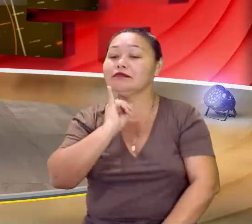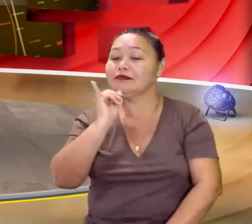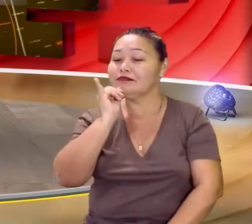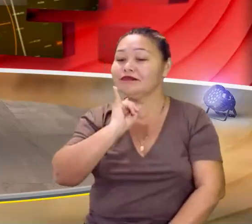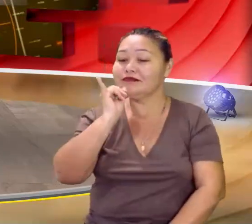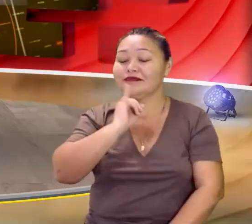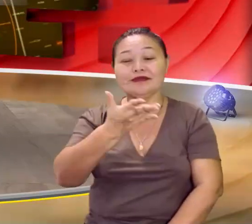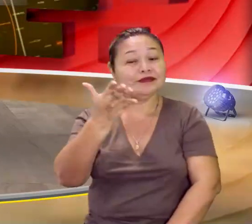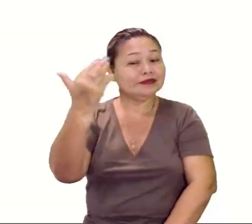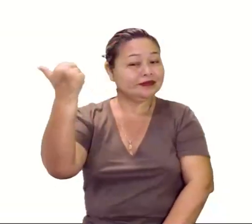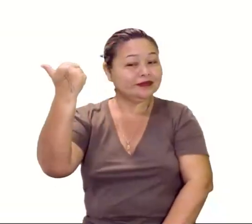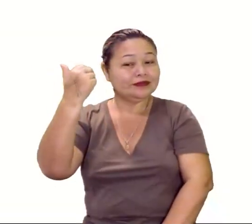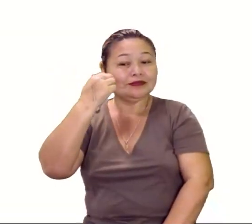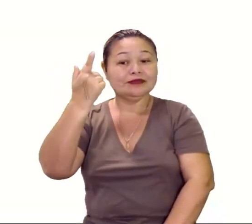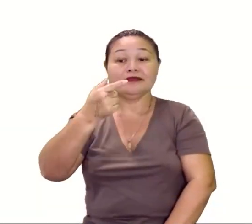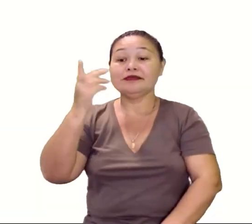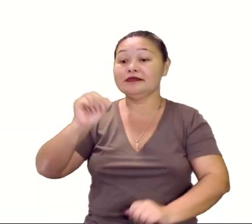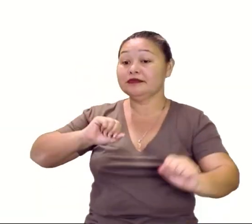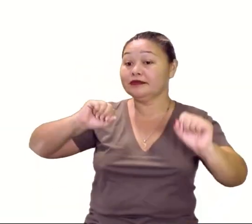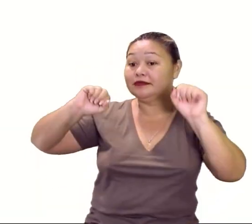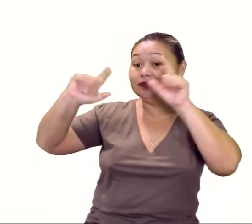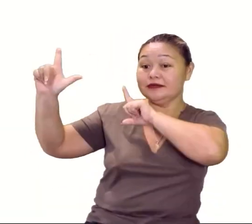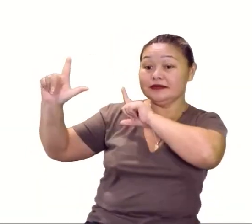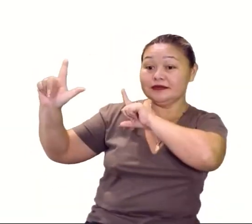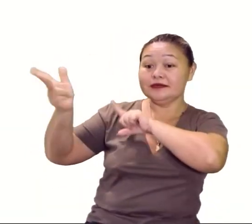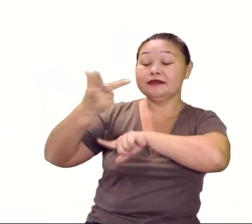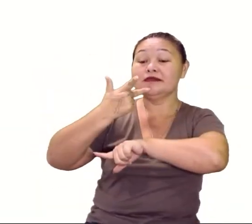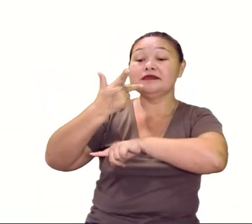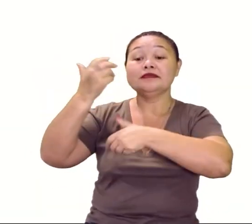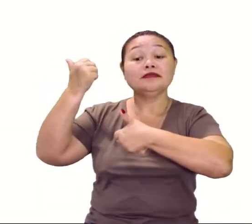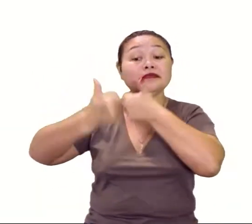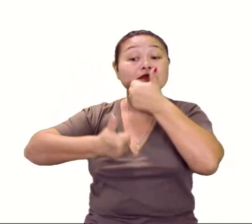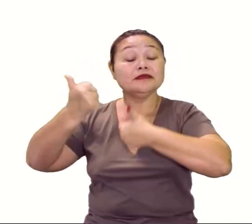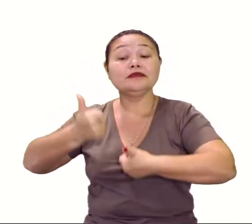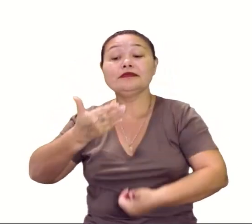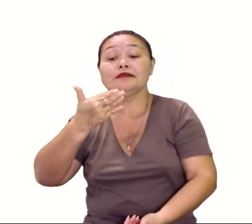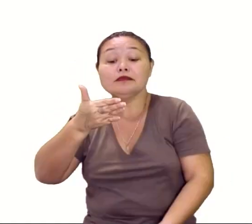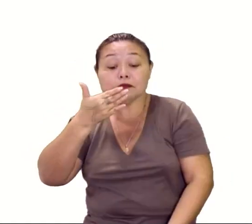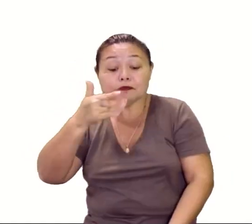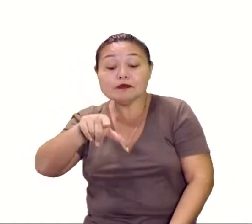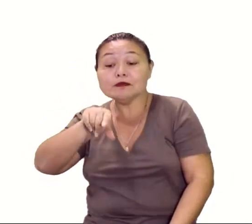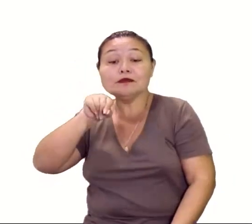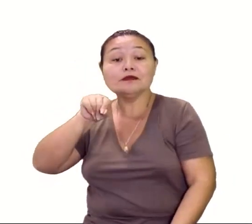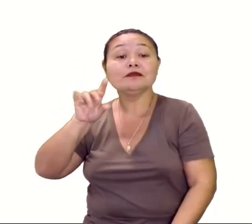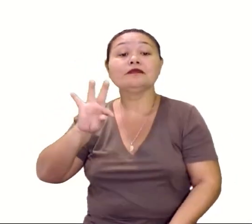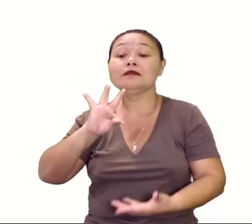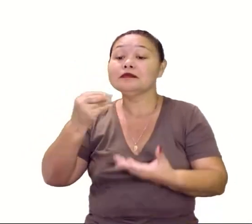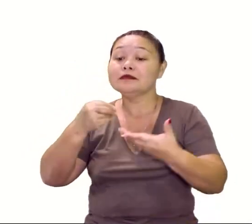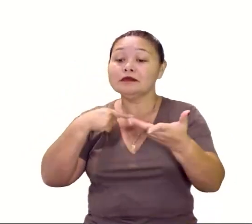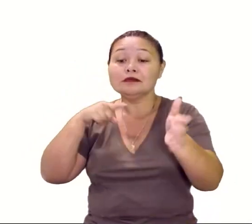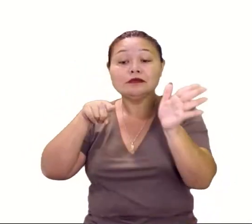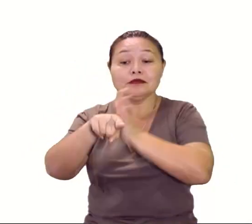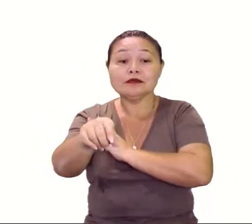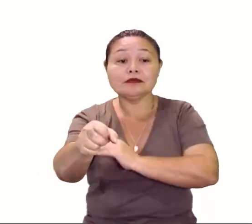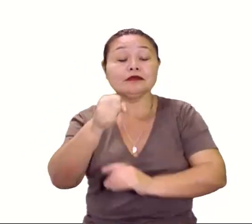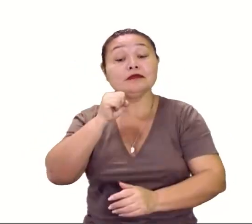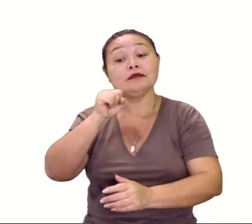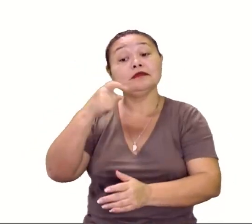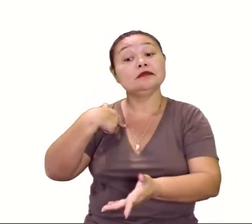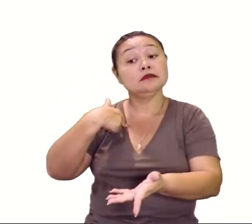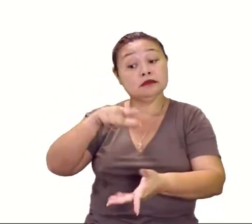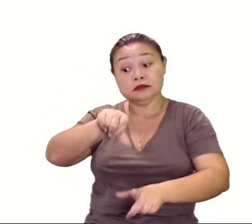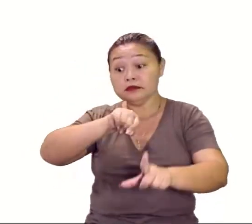tá? Então, vamos lá? Se liga nos slides. Falando de esporte favorito... No total da pesquisa, tivemos as